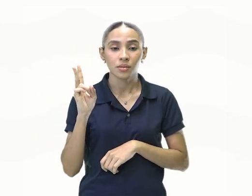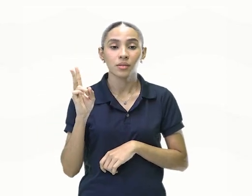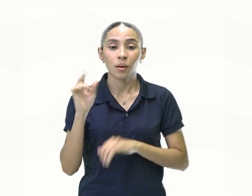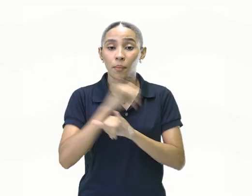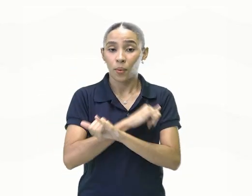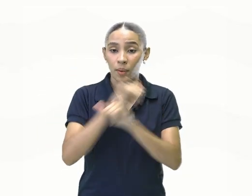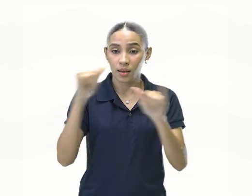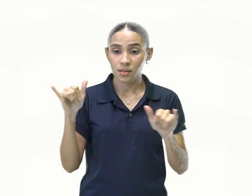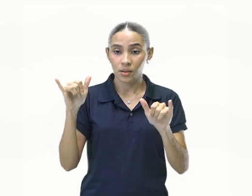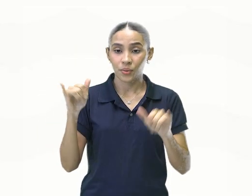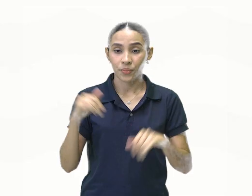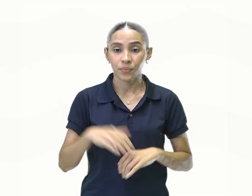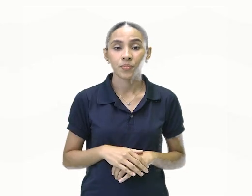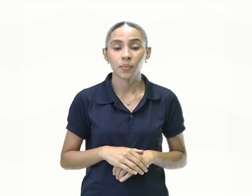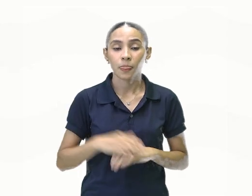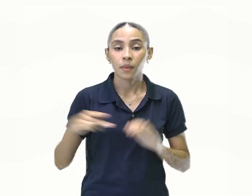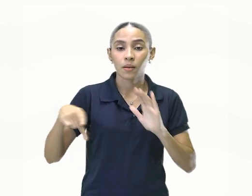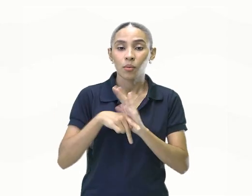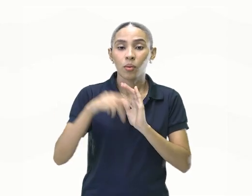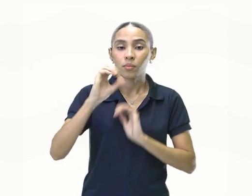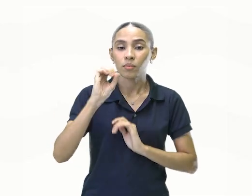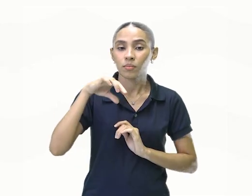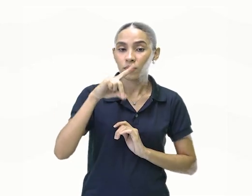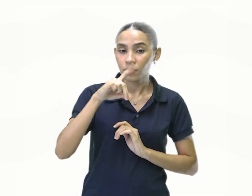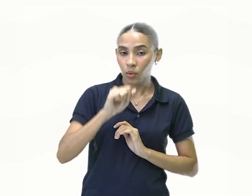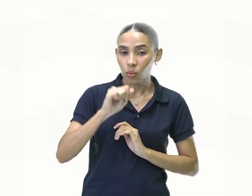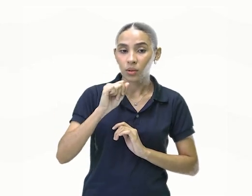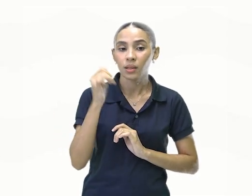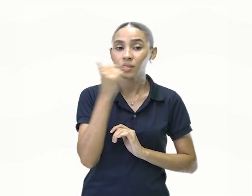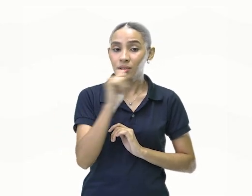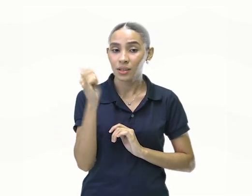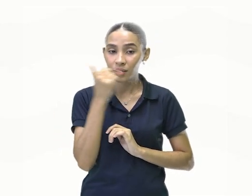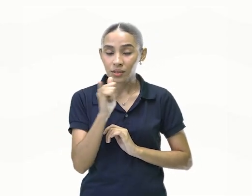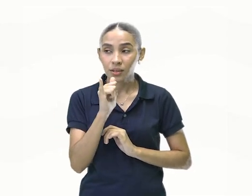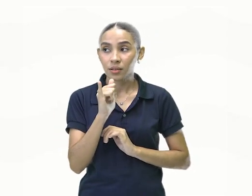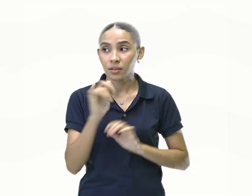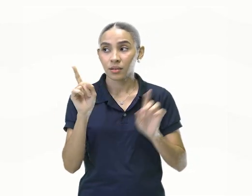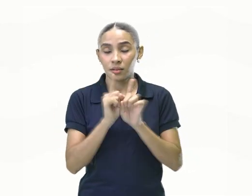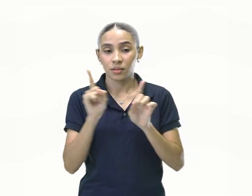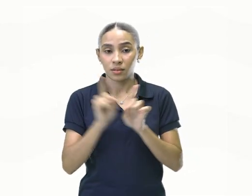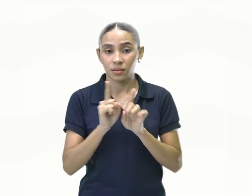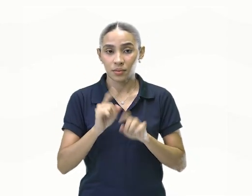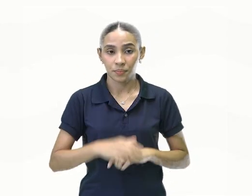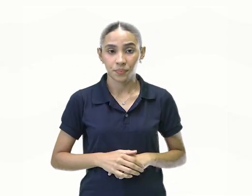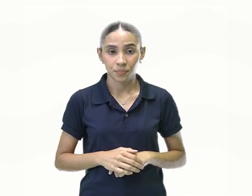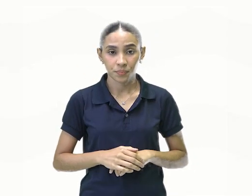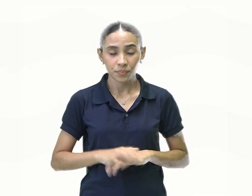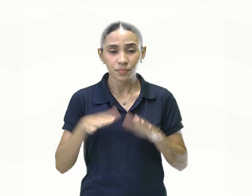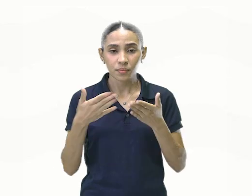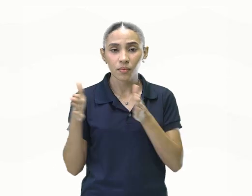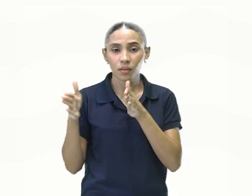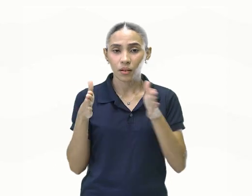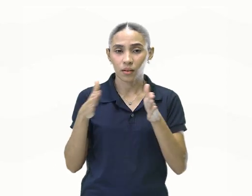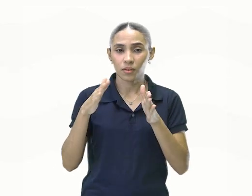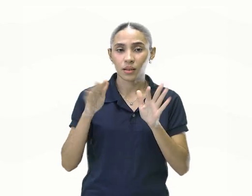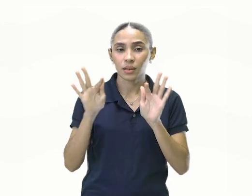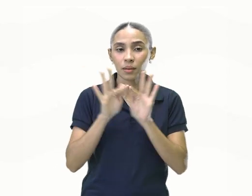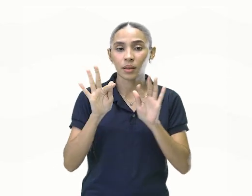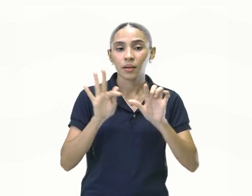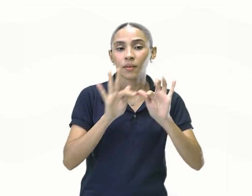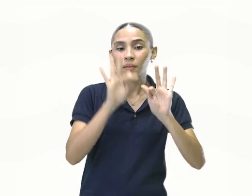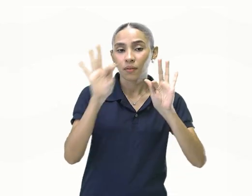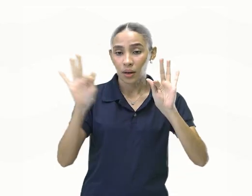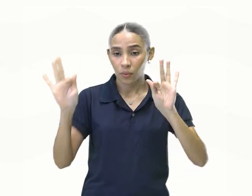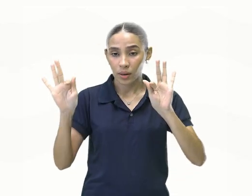de velocidade de propagação da onda eletromagnética. E enquanto sua